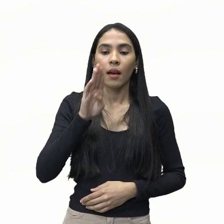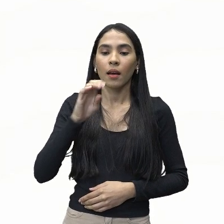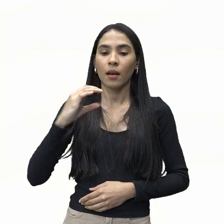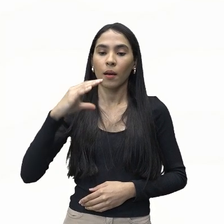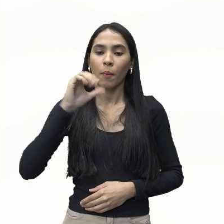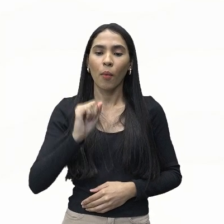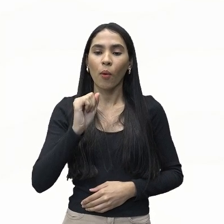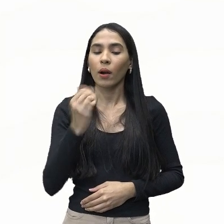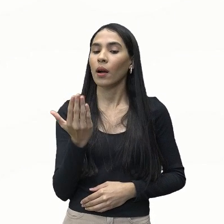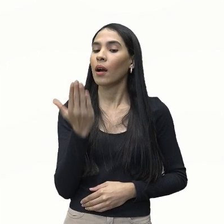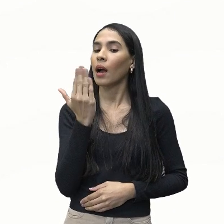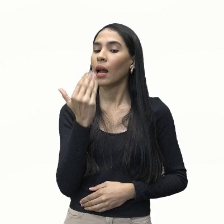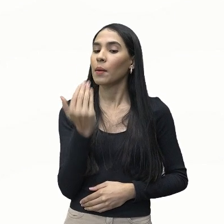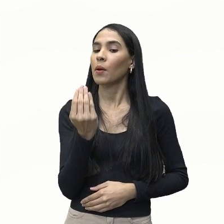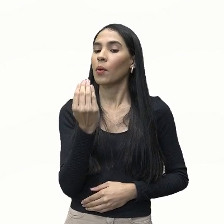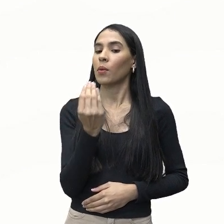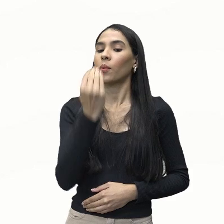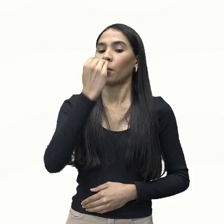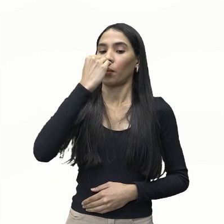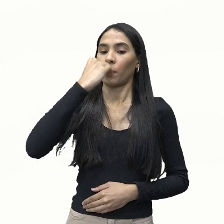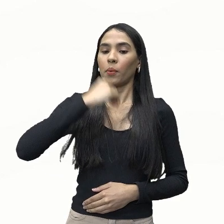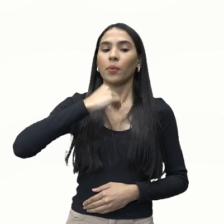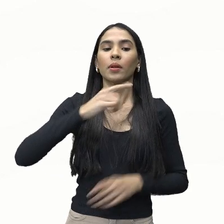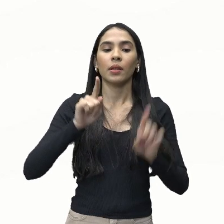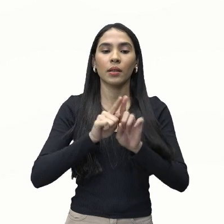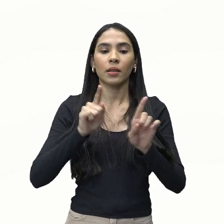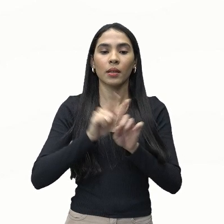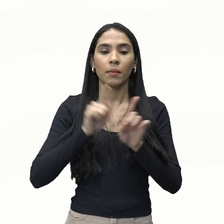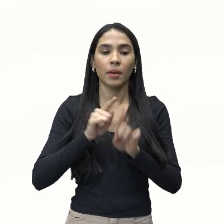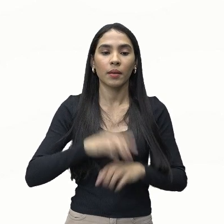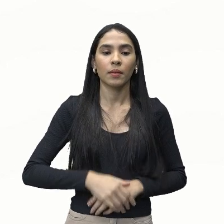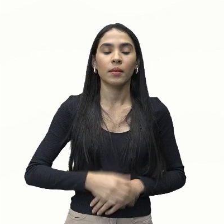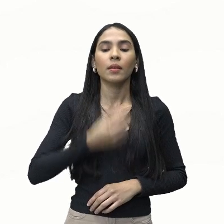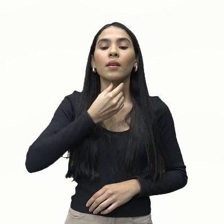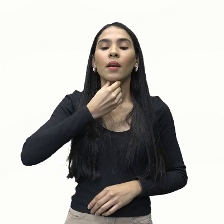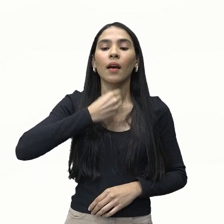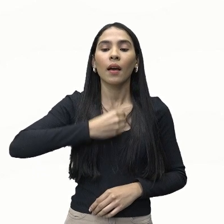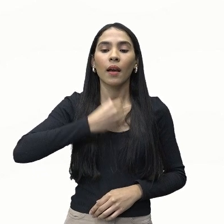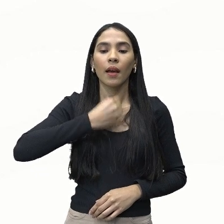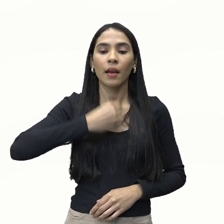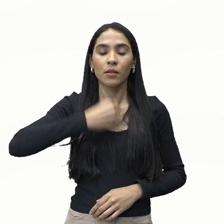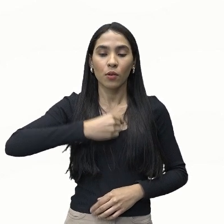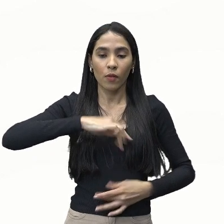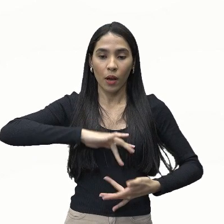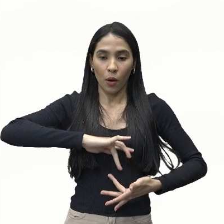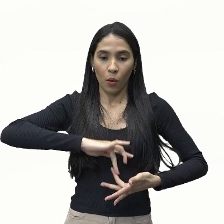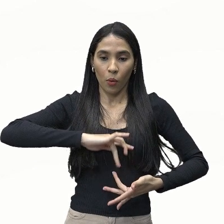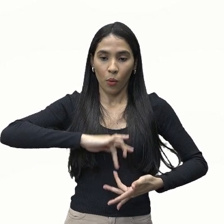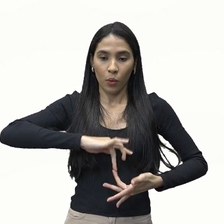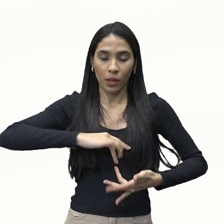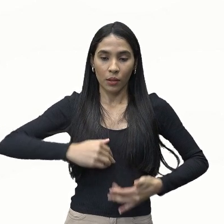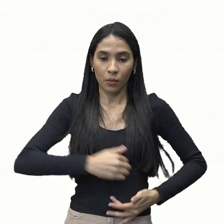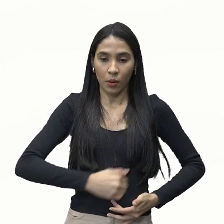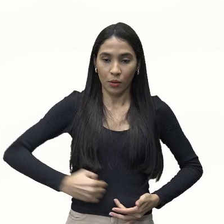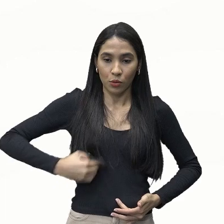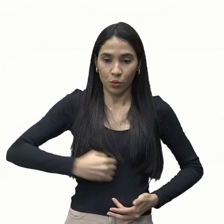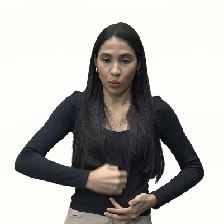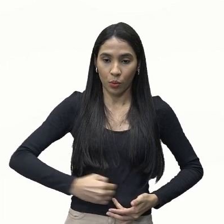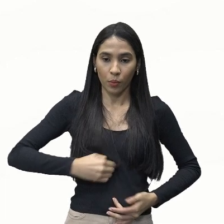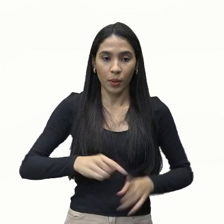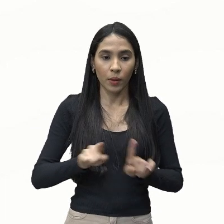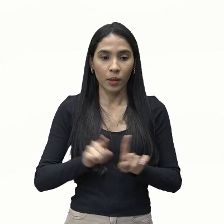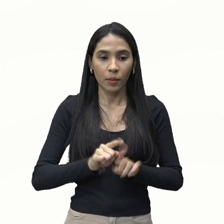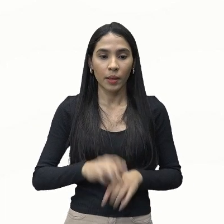para os alimentos. Nós temos aí o esôfago, que vai levar esse alimento até o estômago. Tá? Temos aí